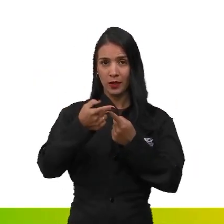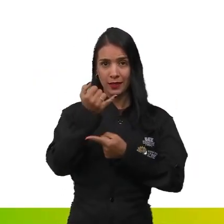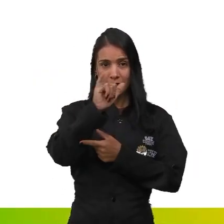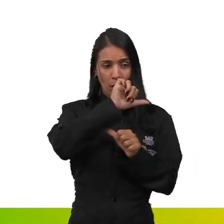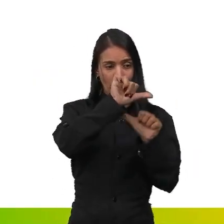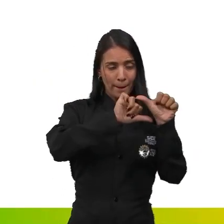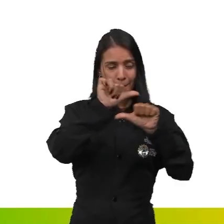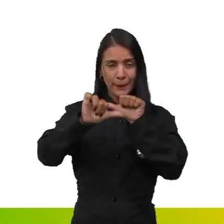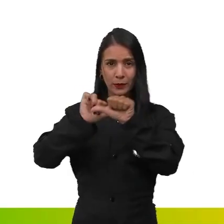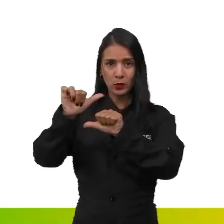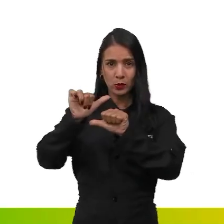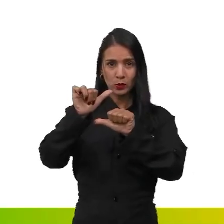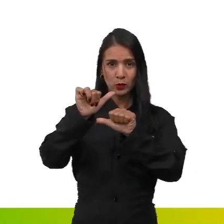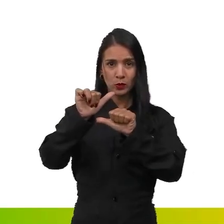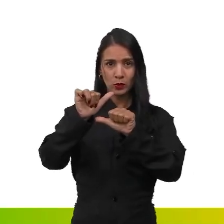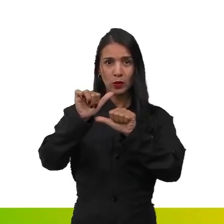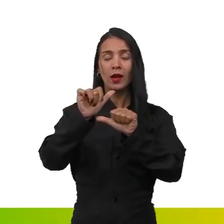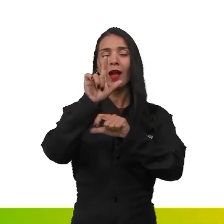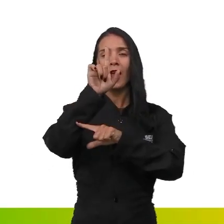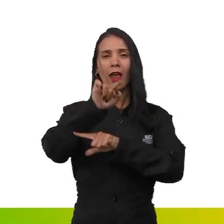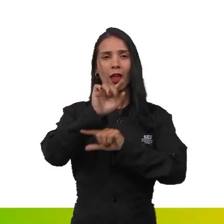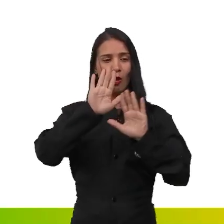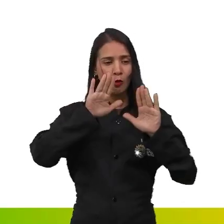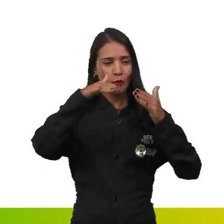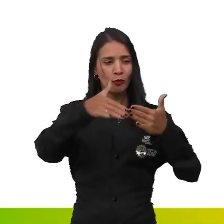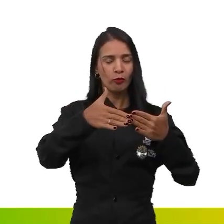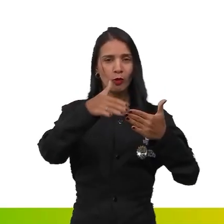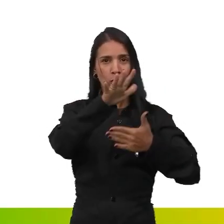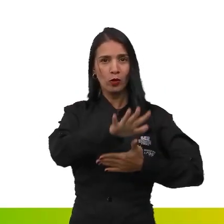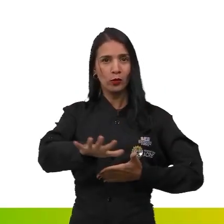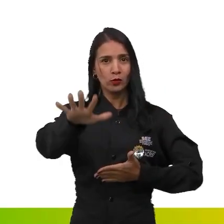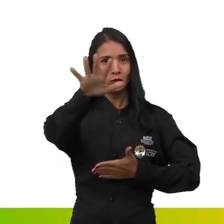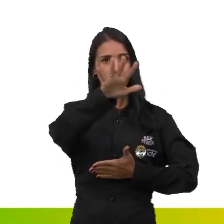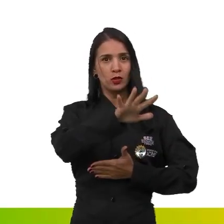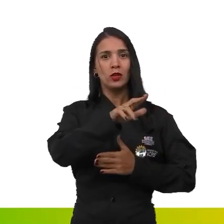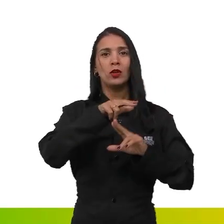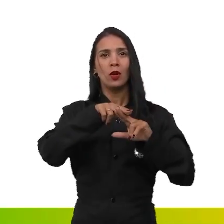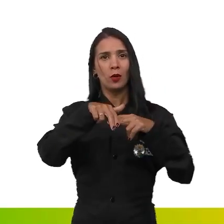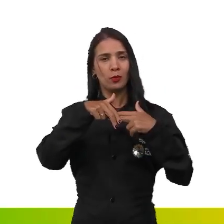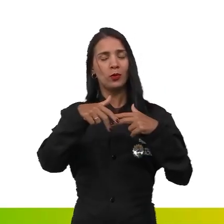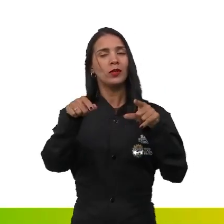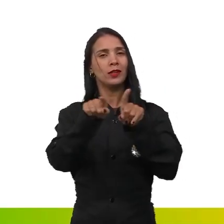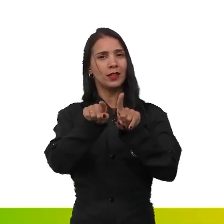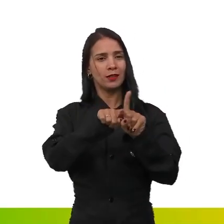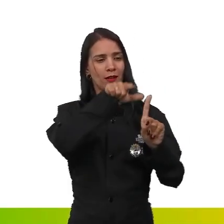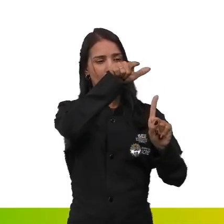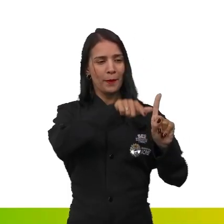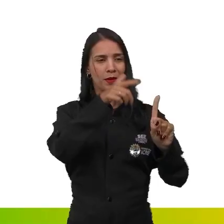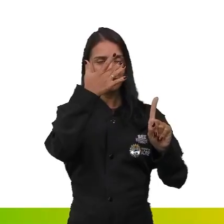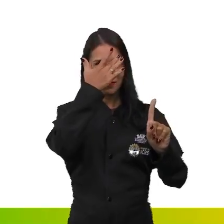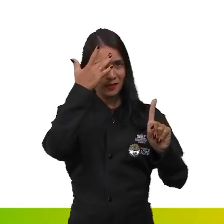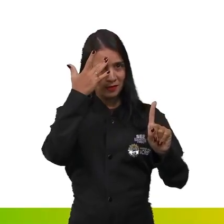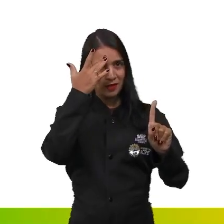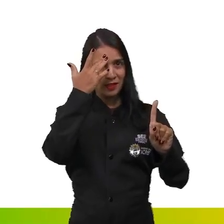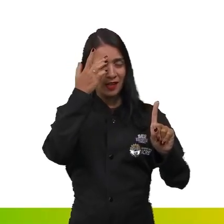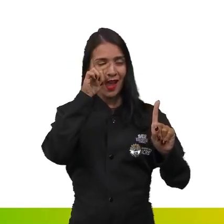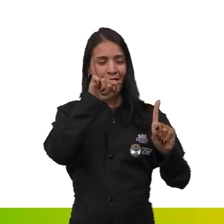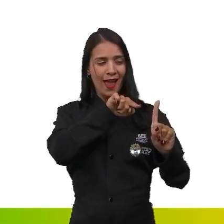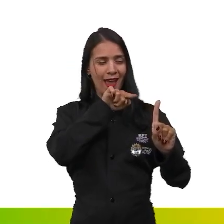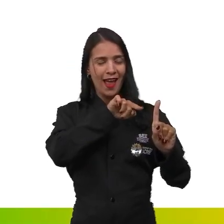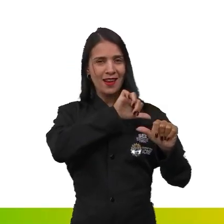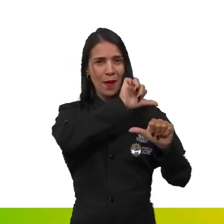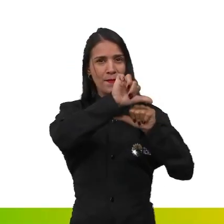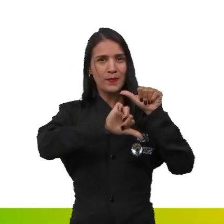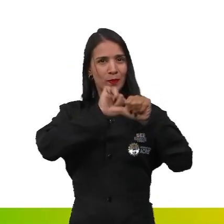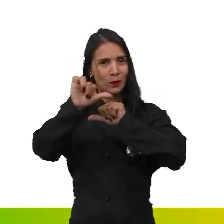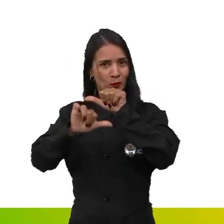aqui, eu mudo o meu foco da ação aqui, do sujeito ali da ação para ação